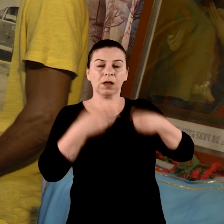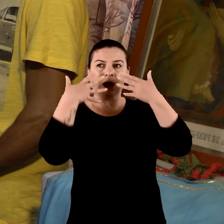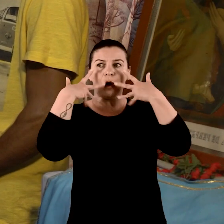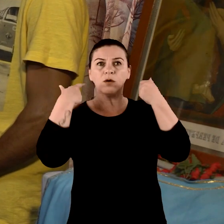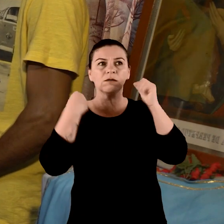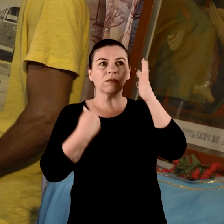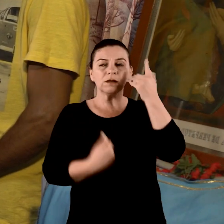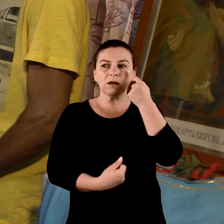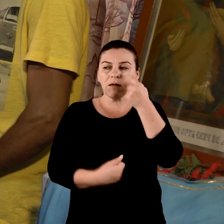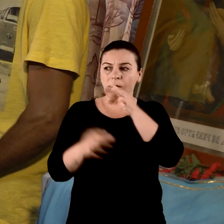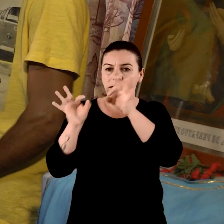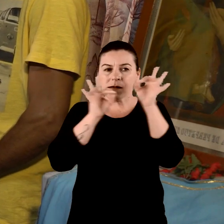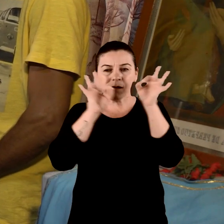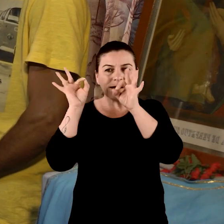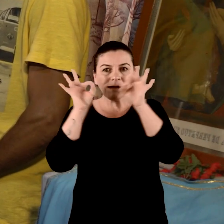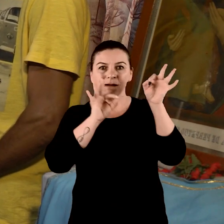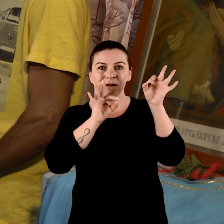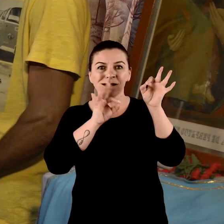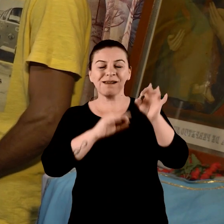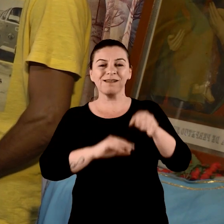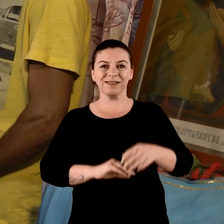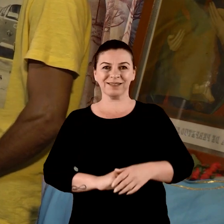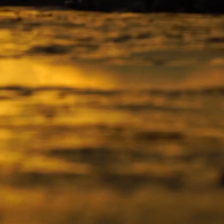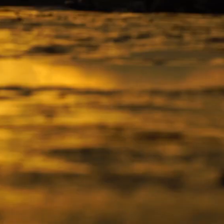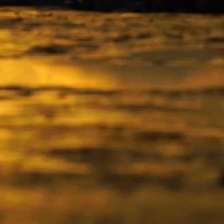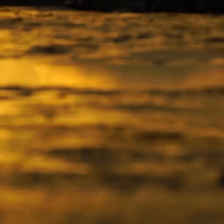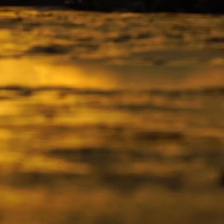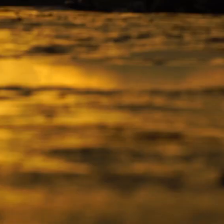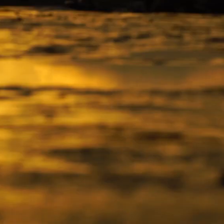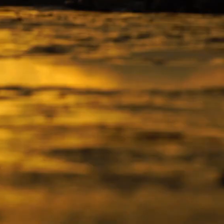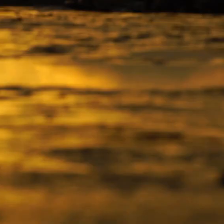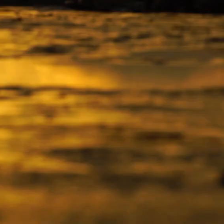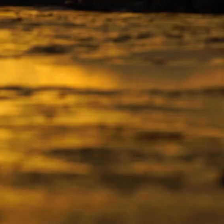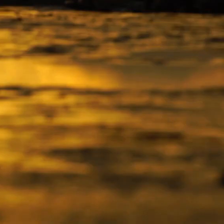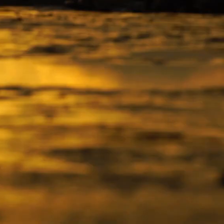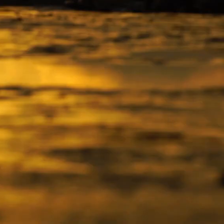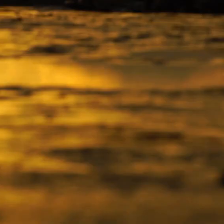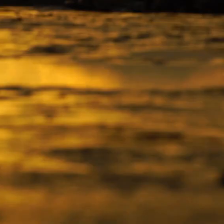meu. Eu com a mala na mão e eu pensei, a onça vai aparecer agora.